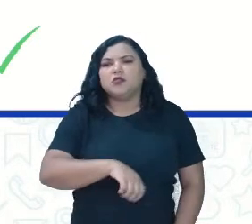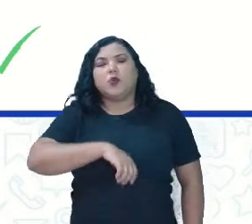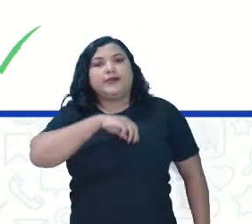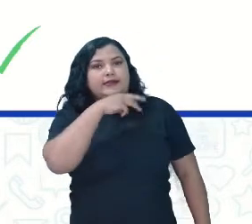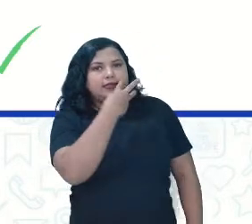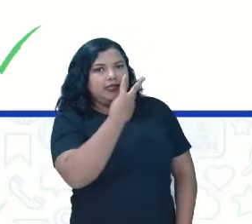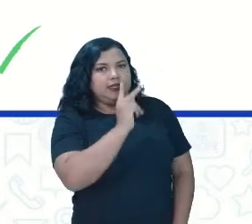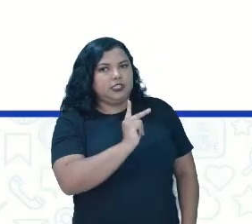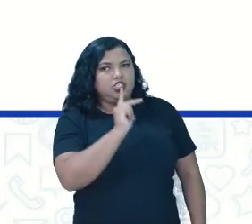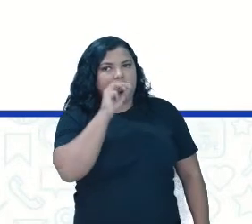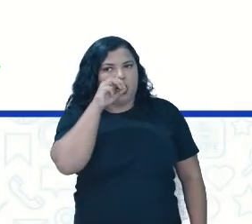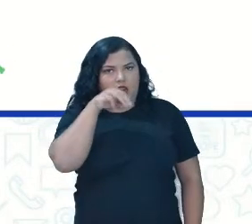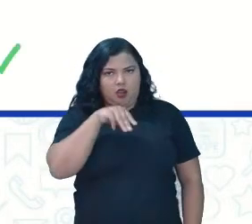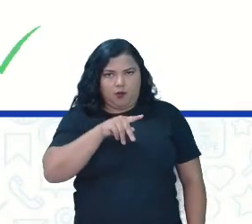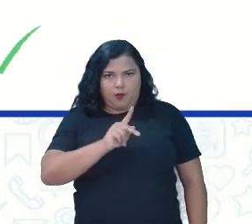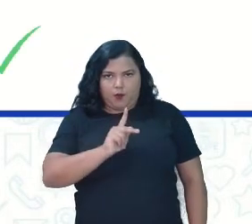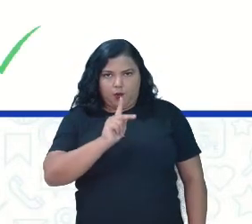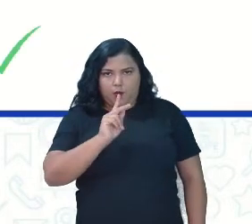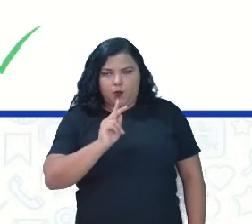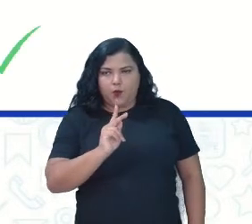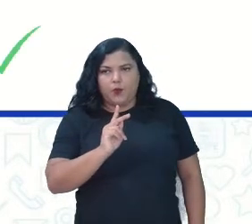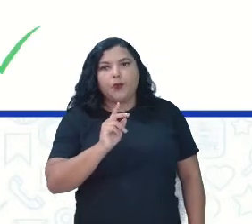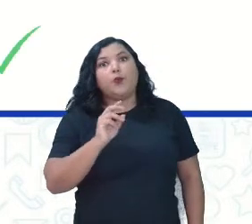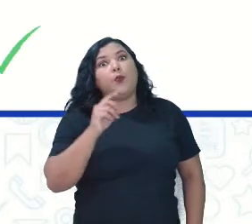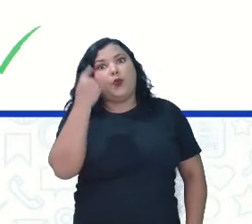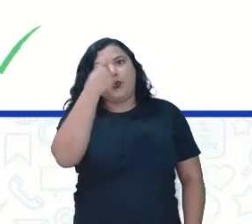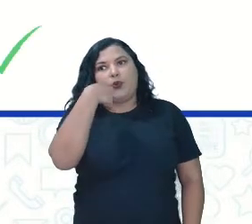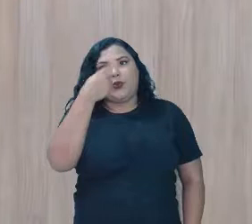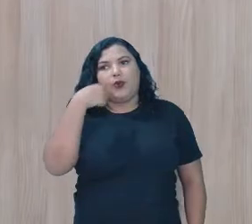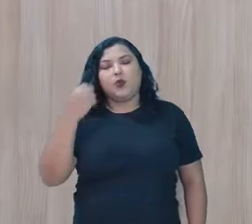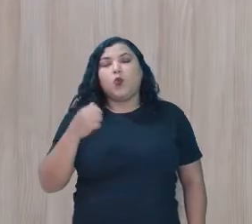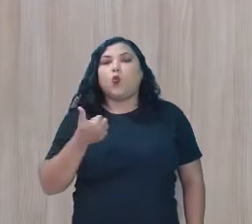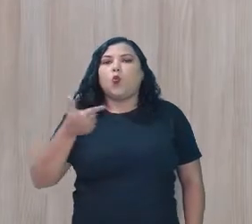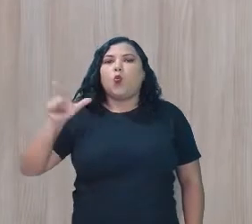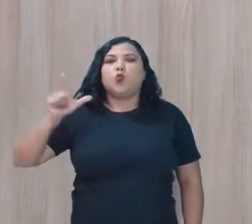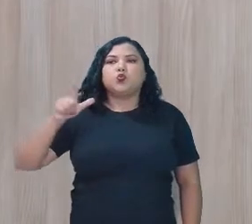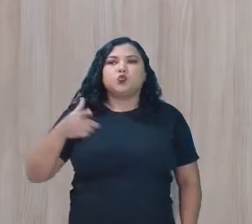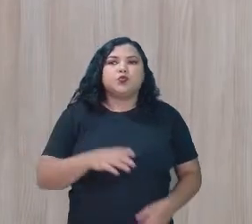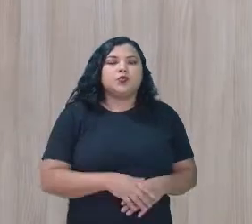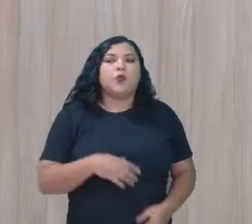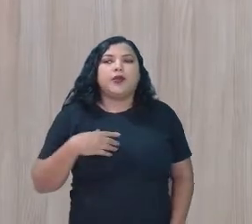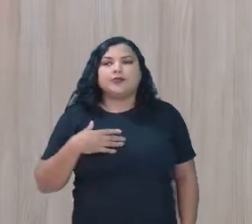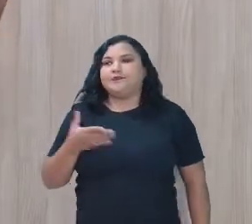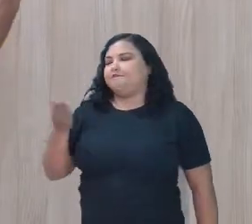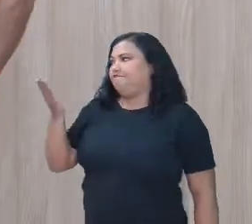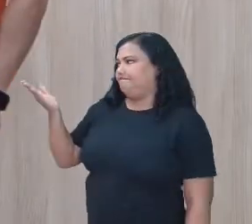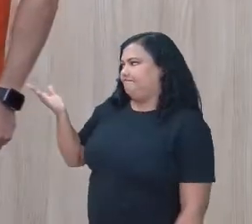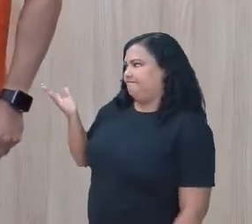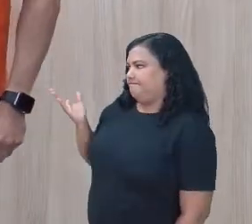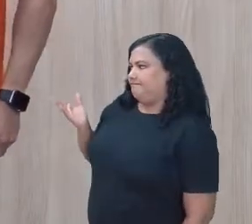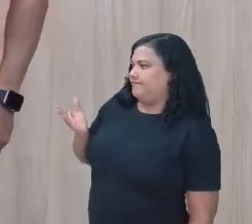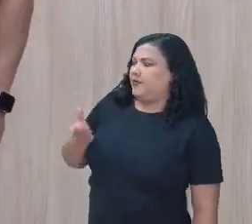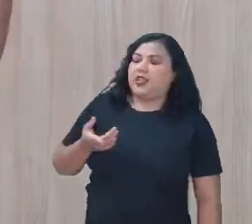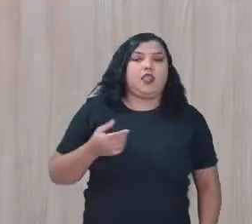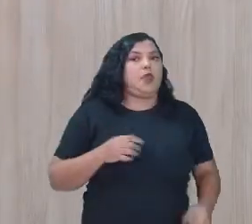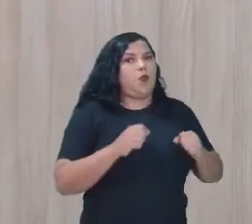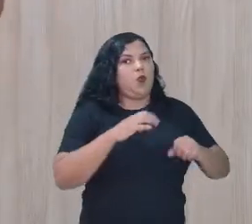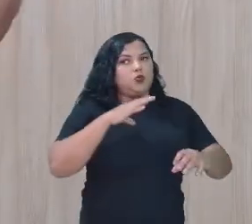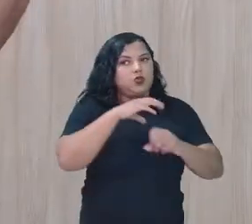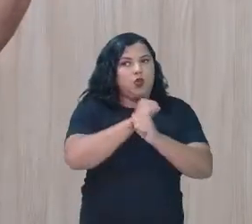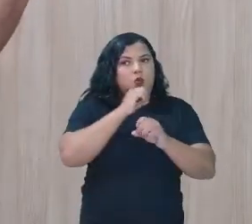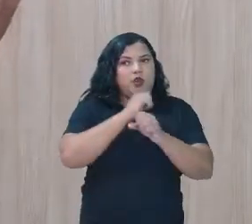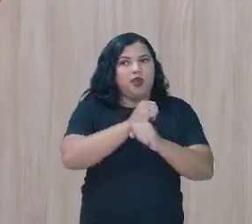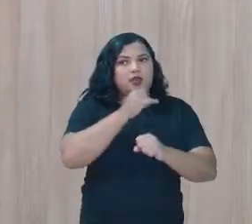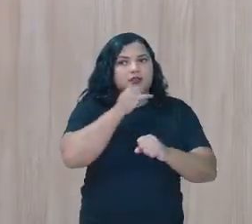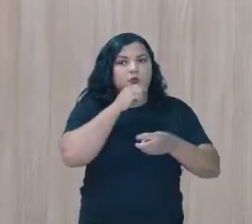3 situações que eu posso medir, tá? Então, coisas aí, tudo aí que eu posso medir,